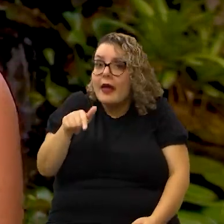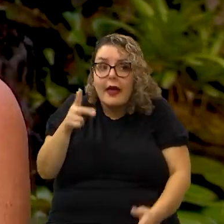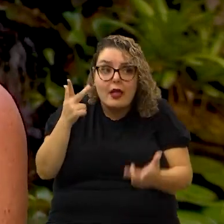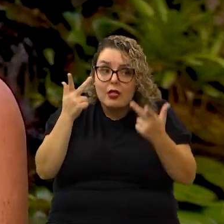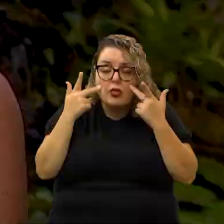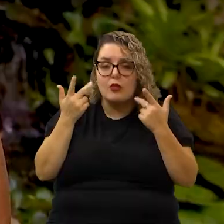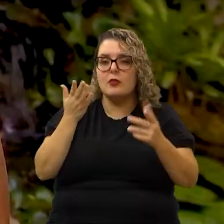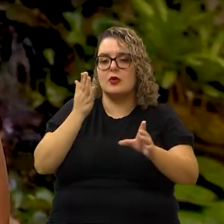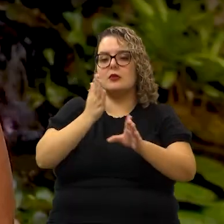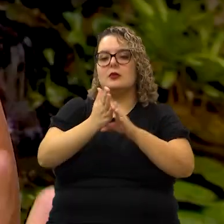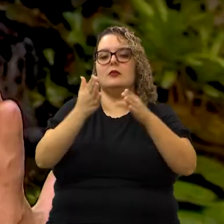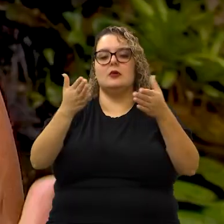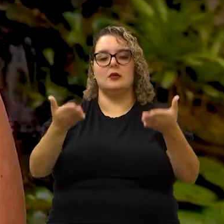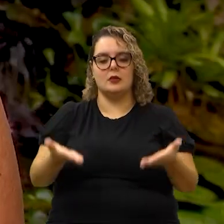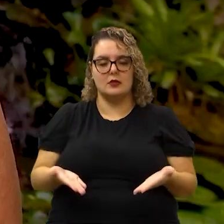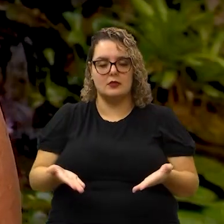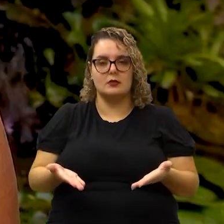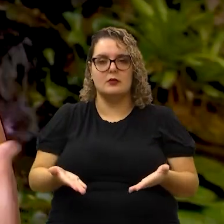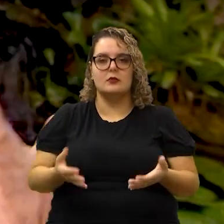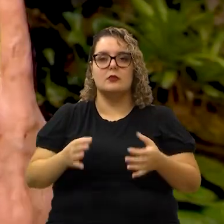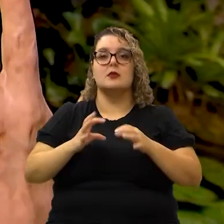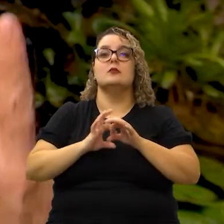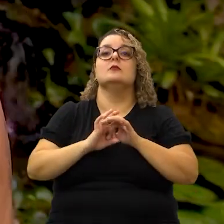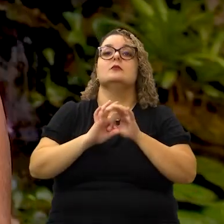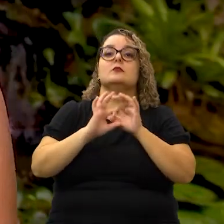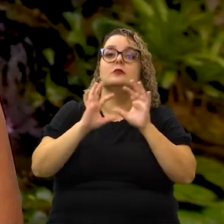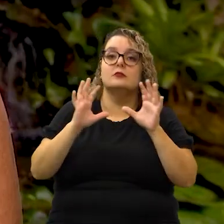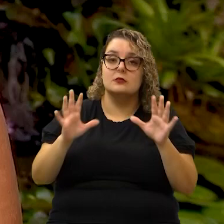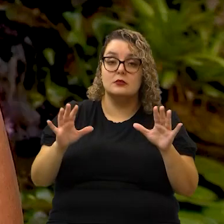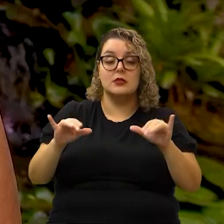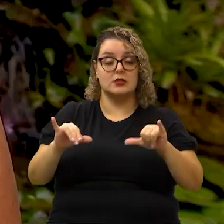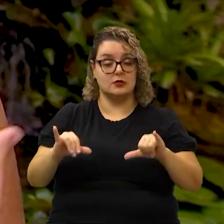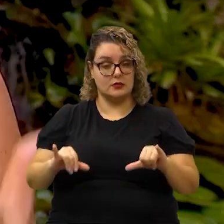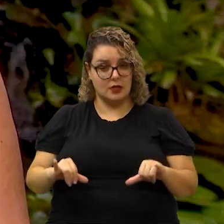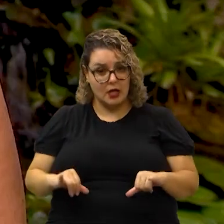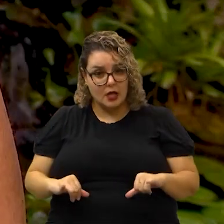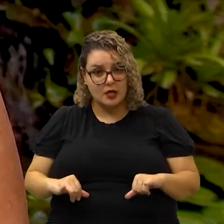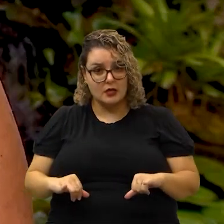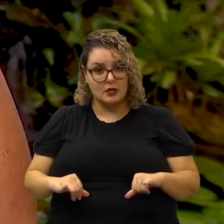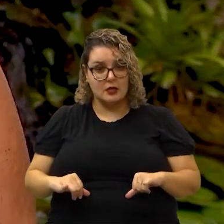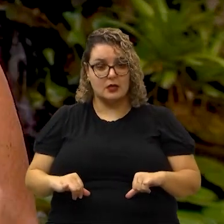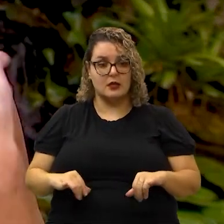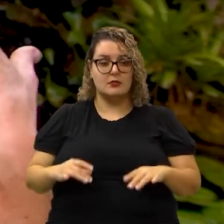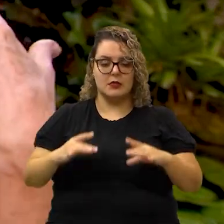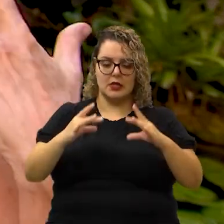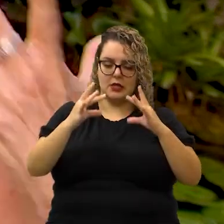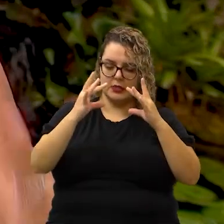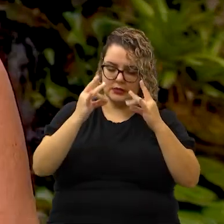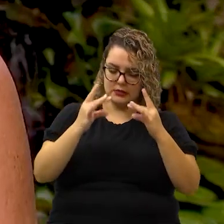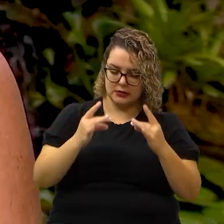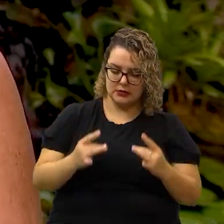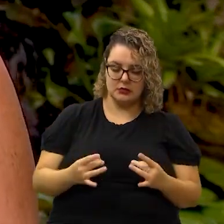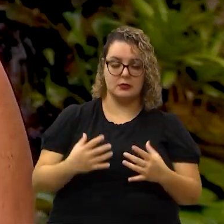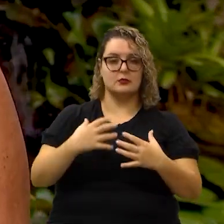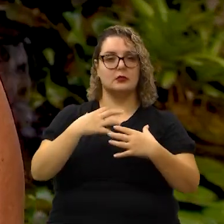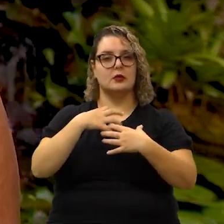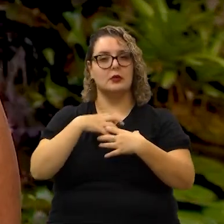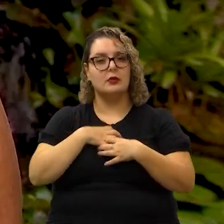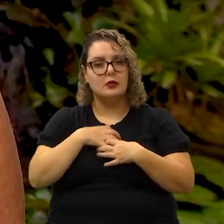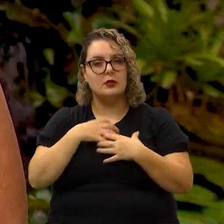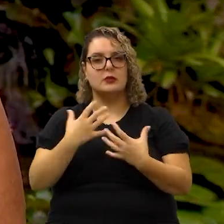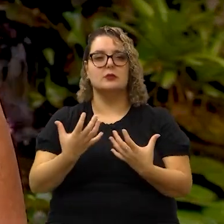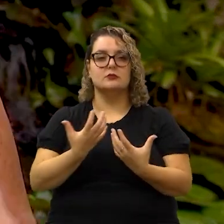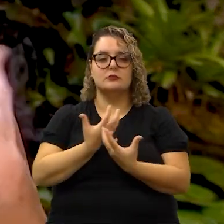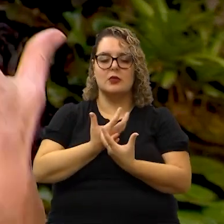é normal. Então, aqui elas encontram permissão para sofrerem, para explorarem, né, os